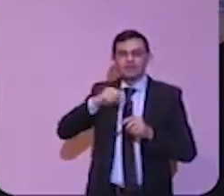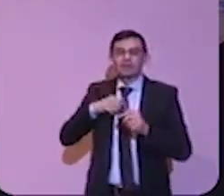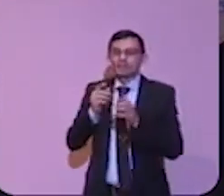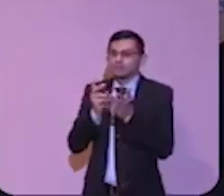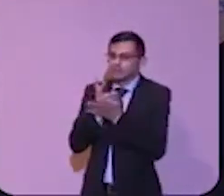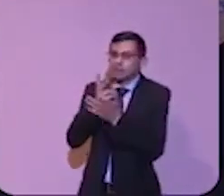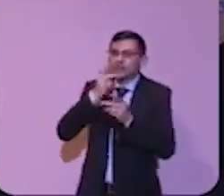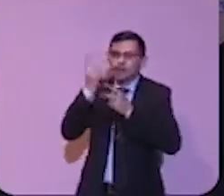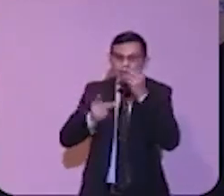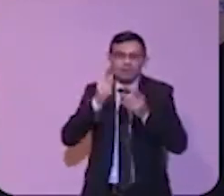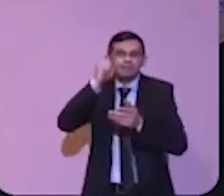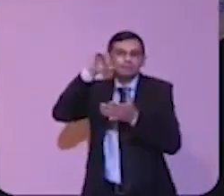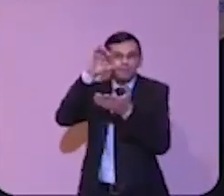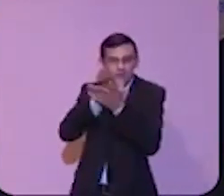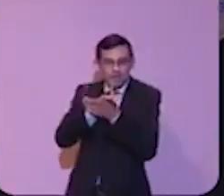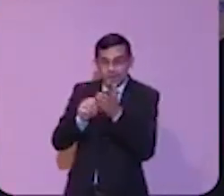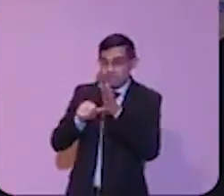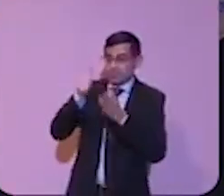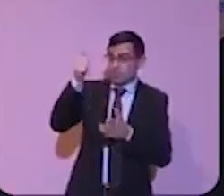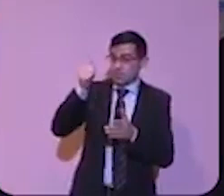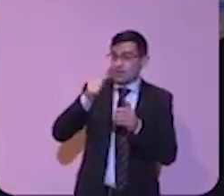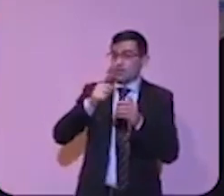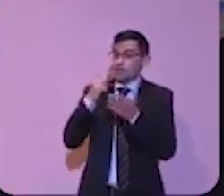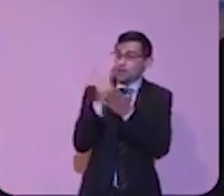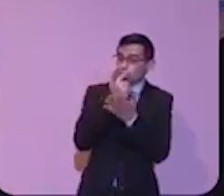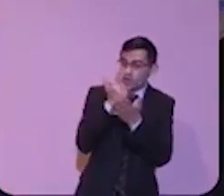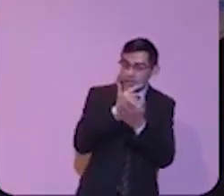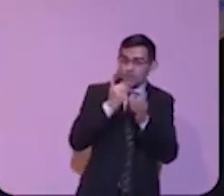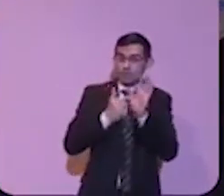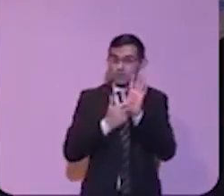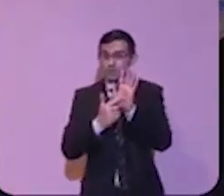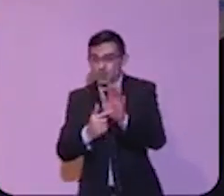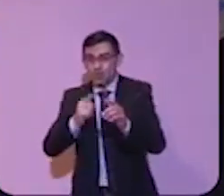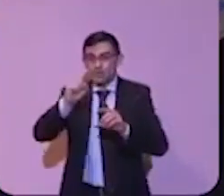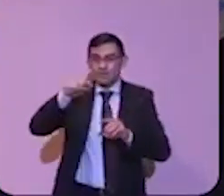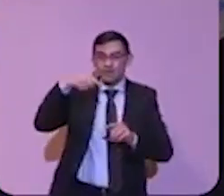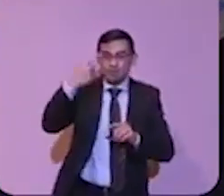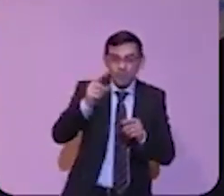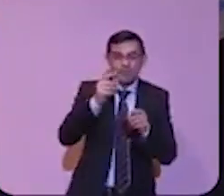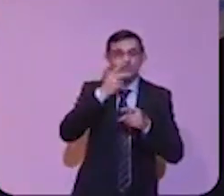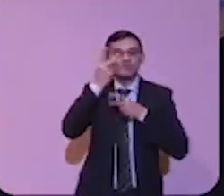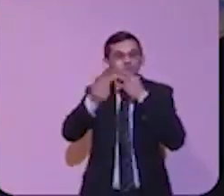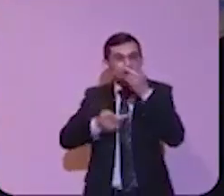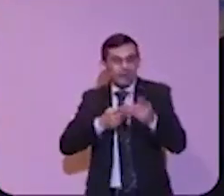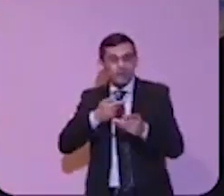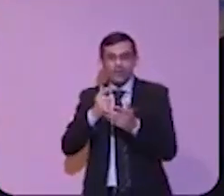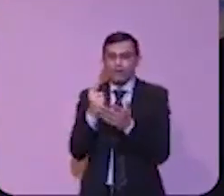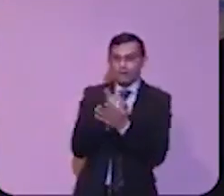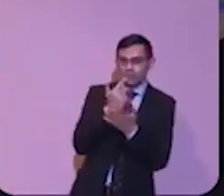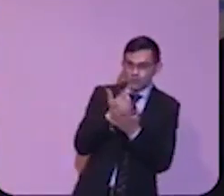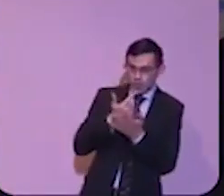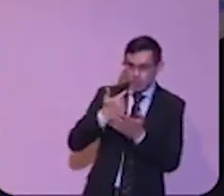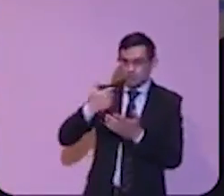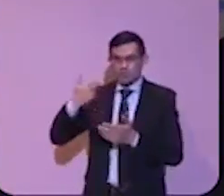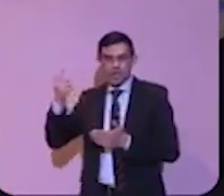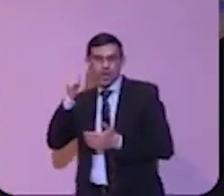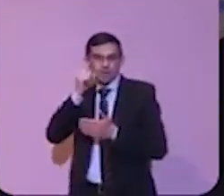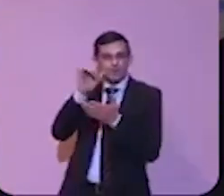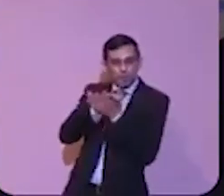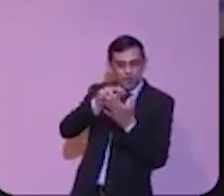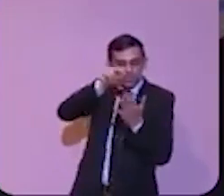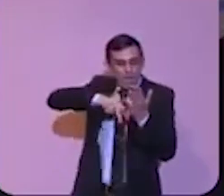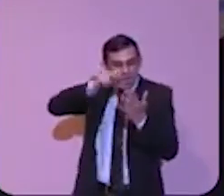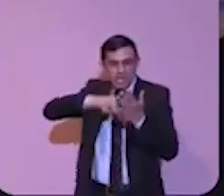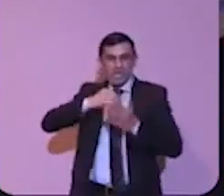esposa dele. Primeiro falou do livro, depois falou que é um livro que ele e a esposa vão ler,